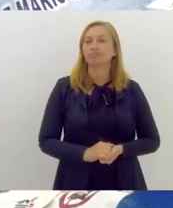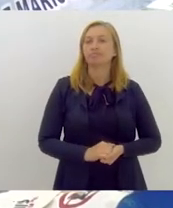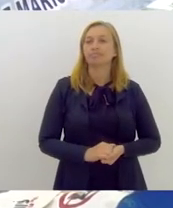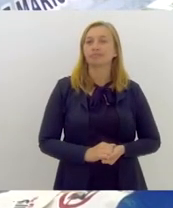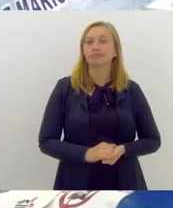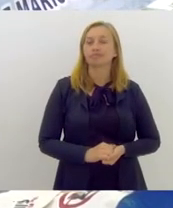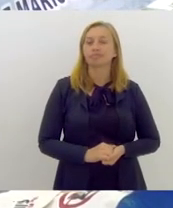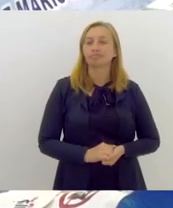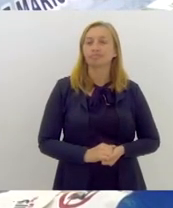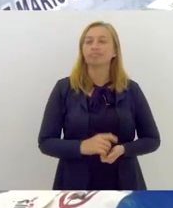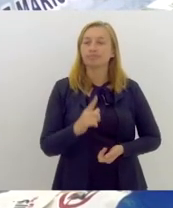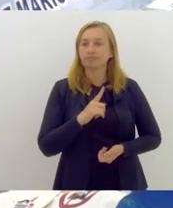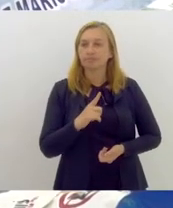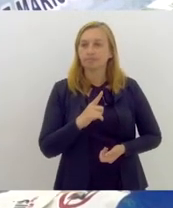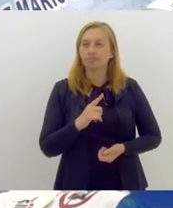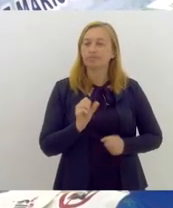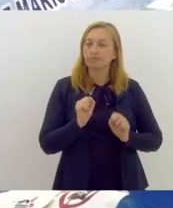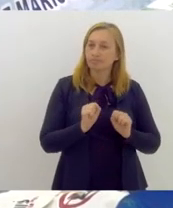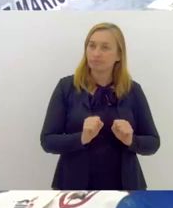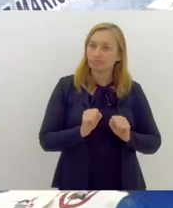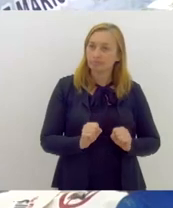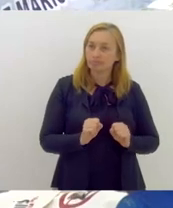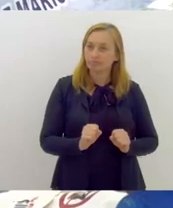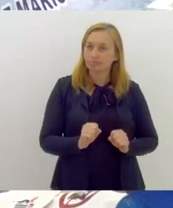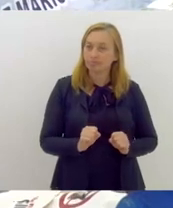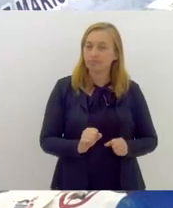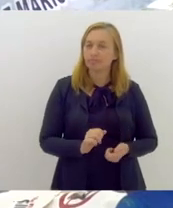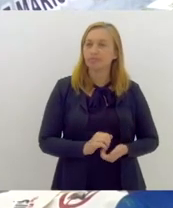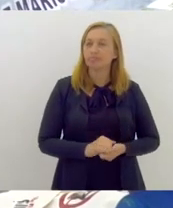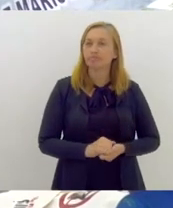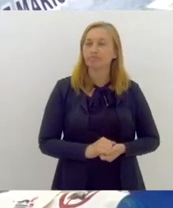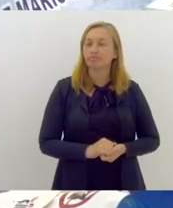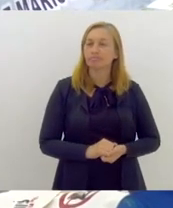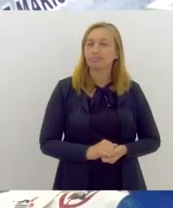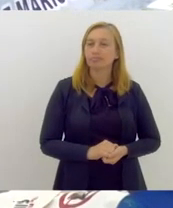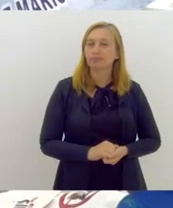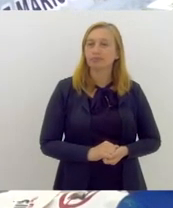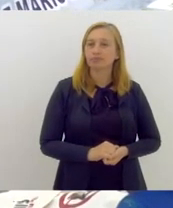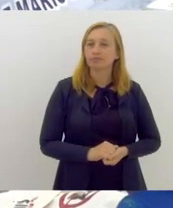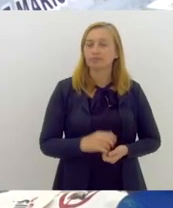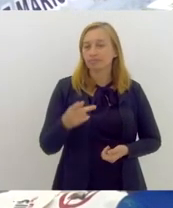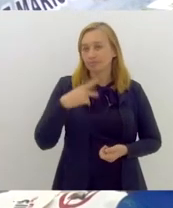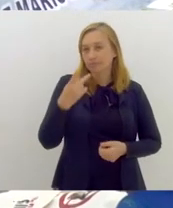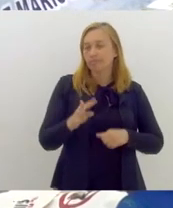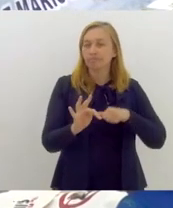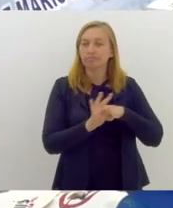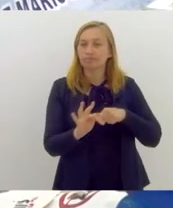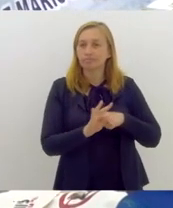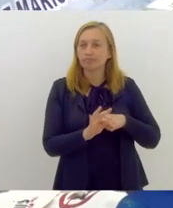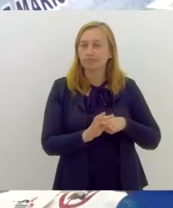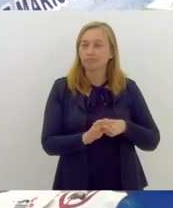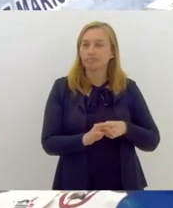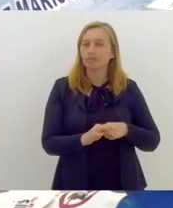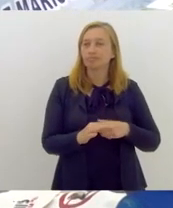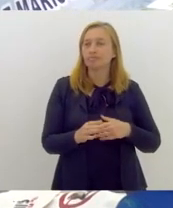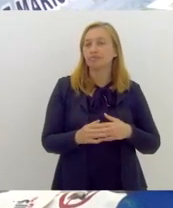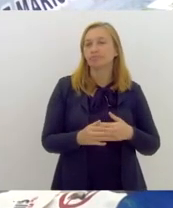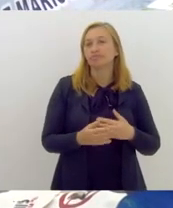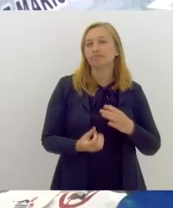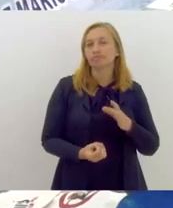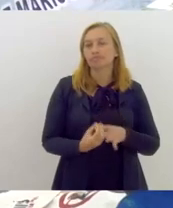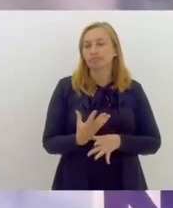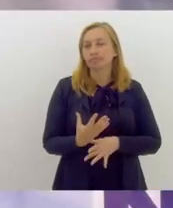e se tiver algo que eu possa instrumentar de cunho técnico ou gerencial feito a cadeia